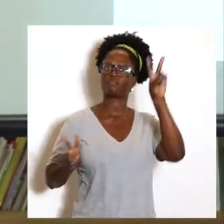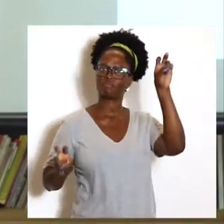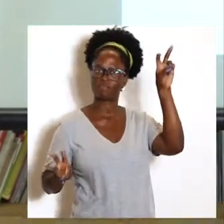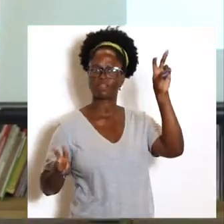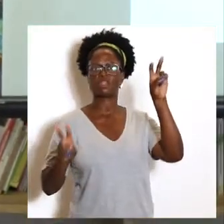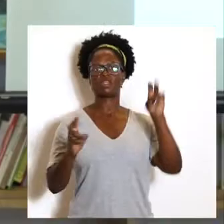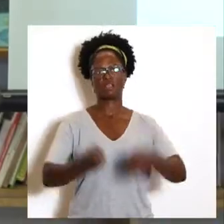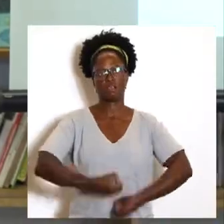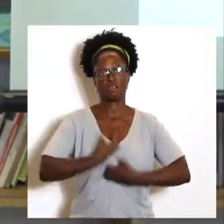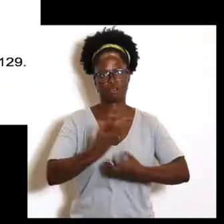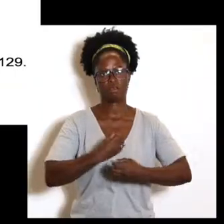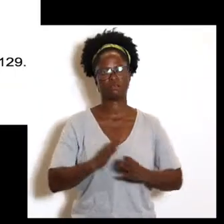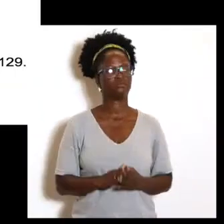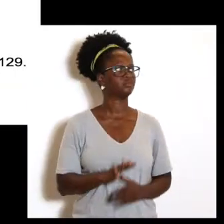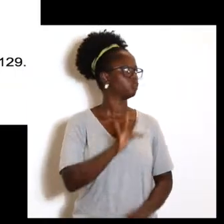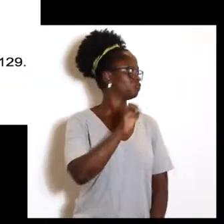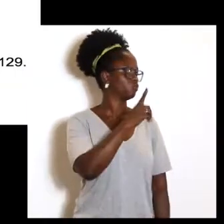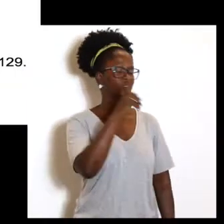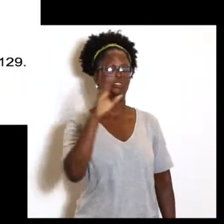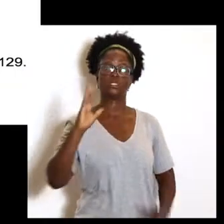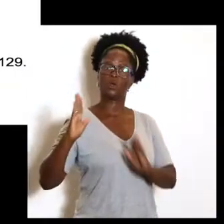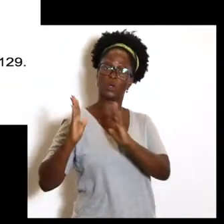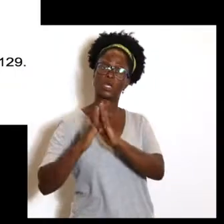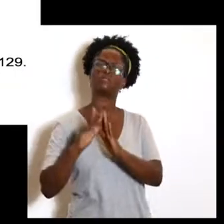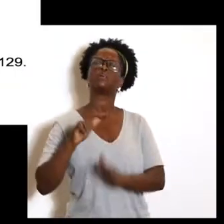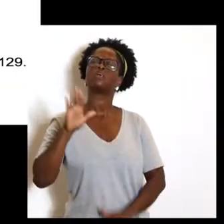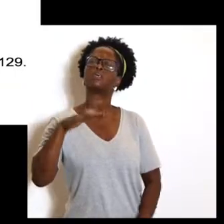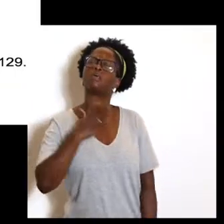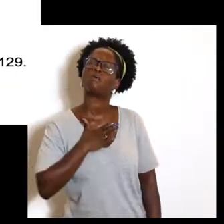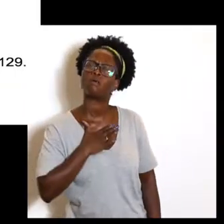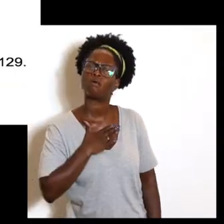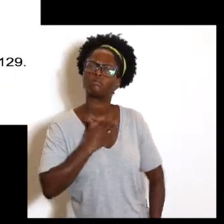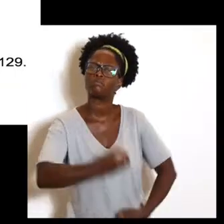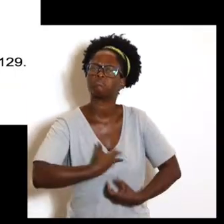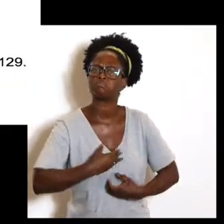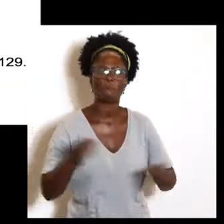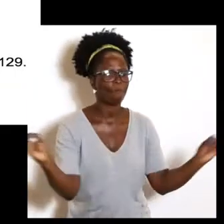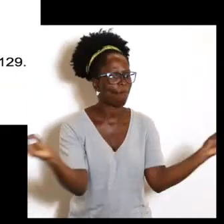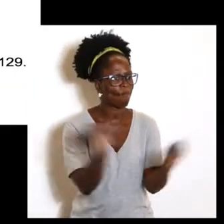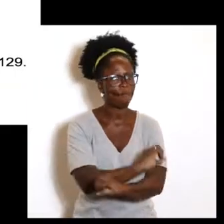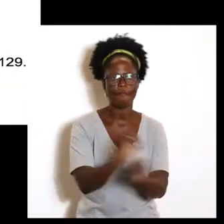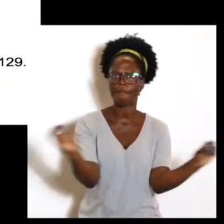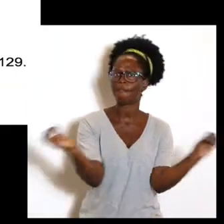casa quem gosta de poesia ninguém